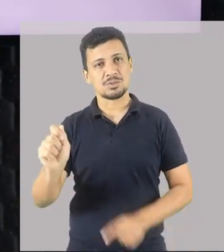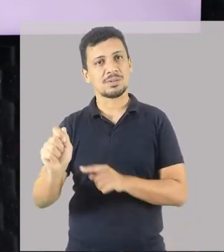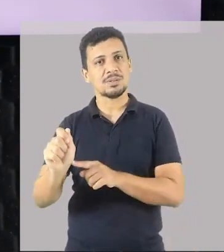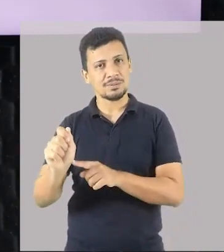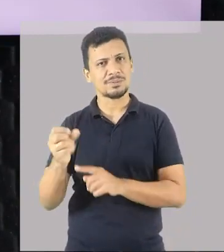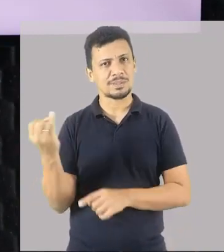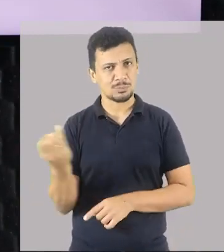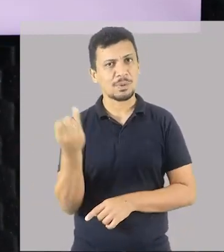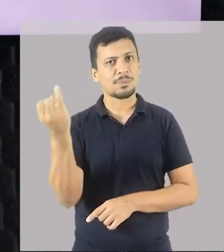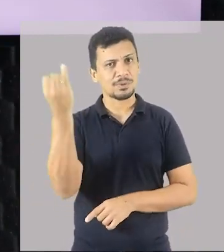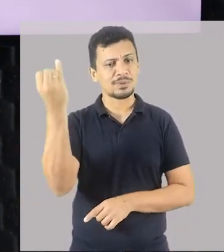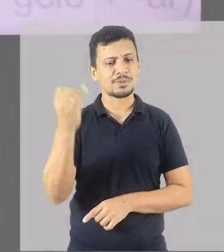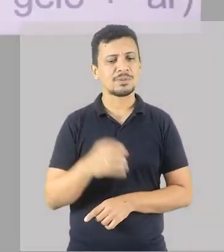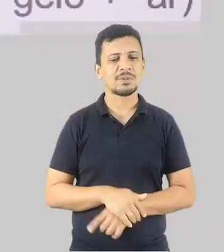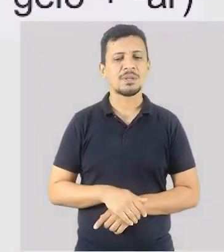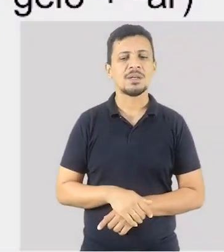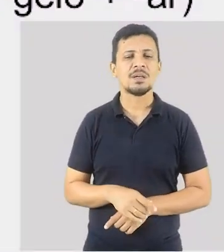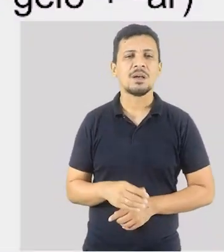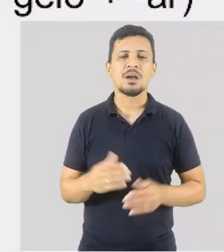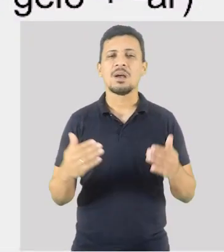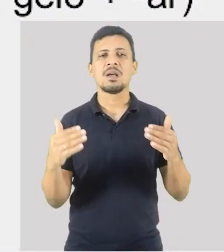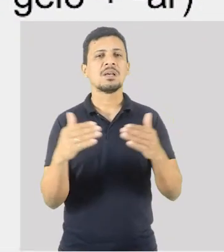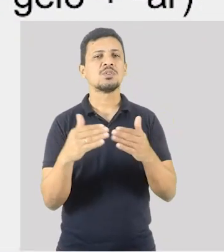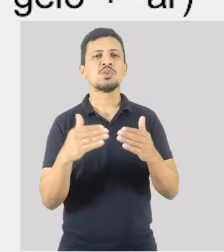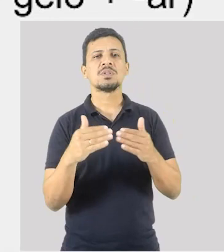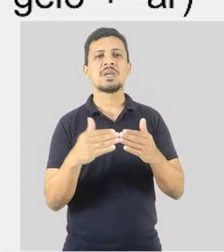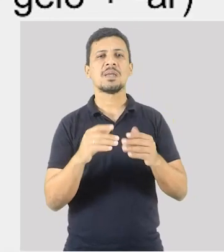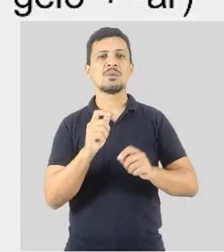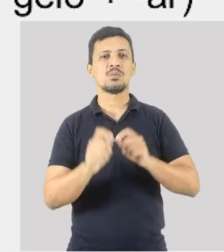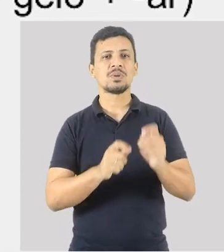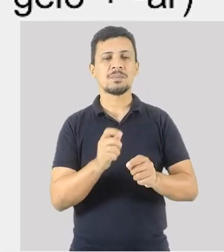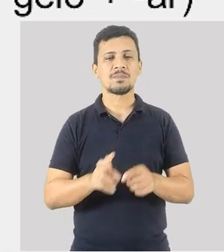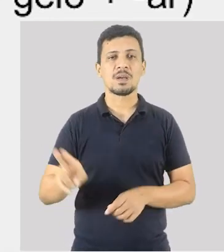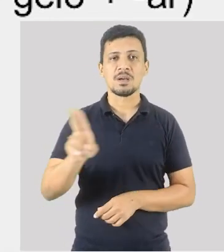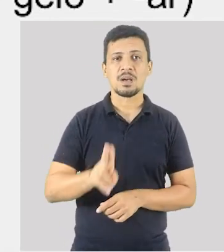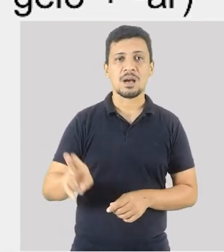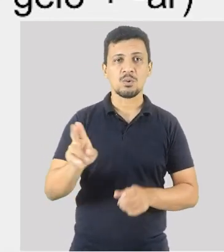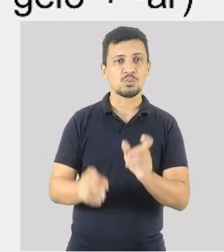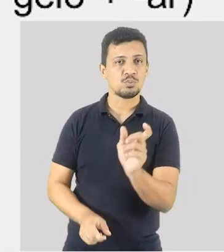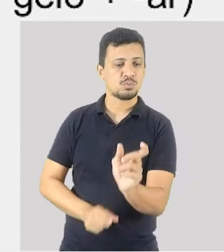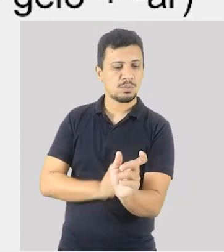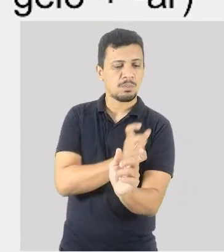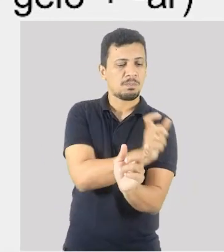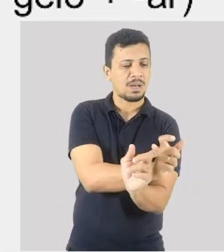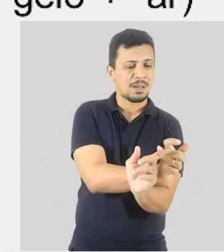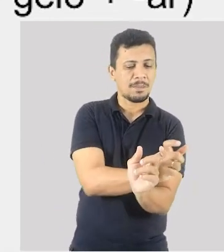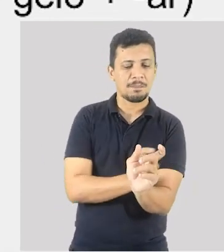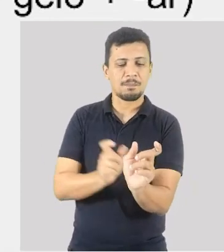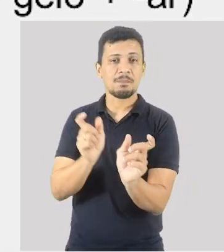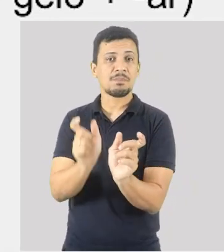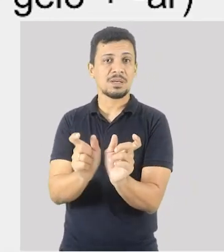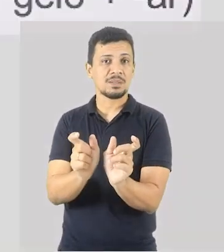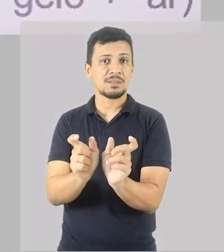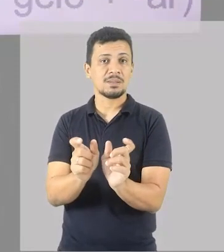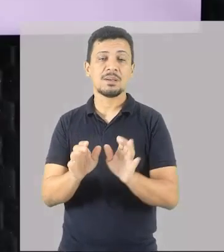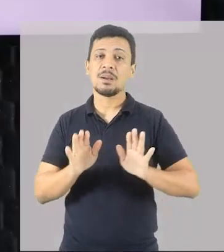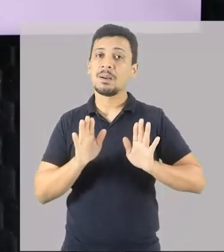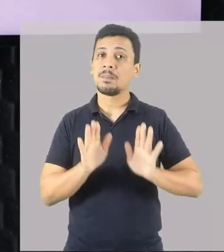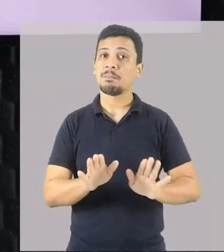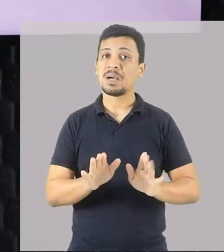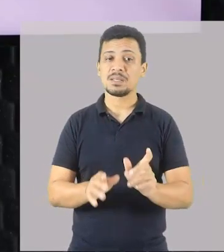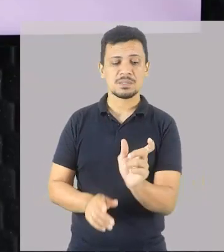A parassintética, ela está associada ao uso de prefixos e sufixos, só que esses